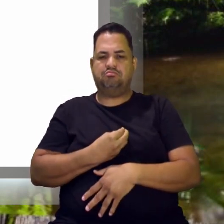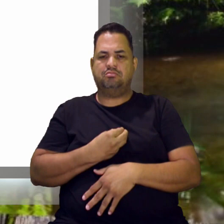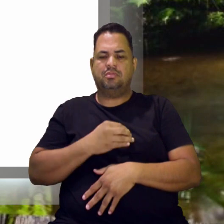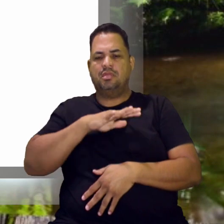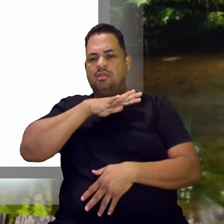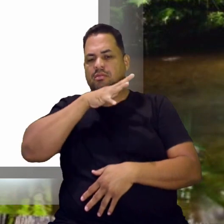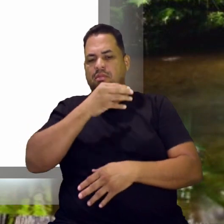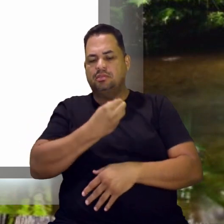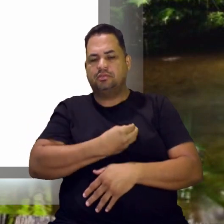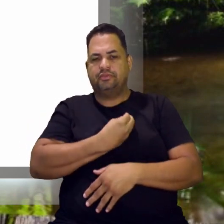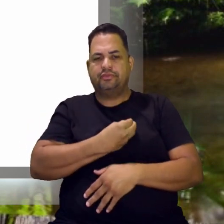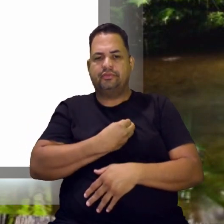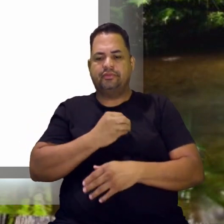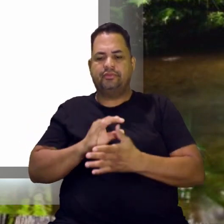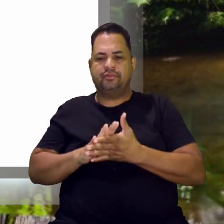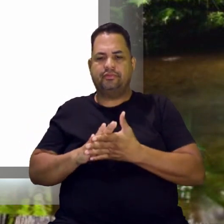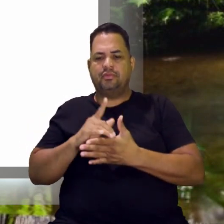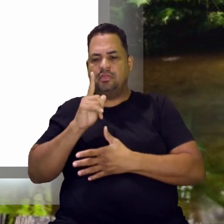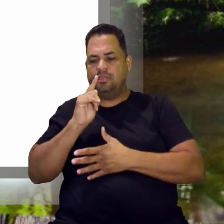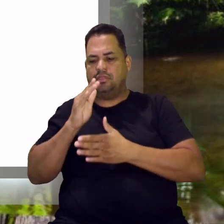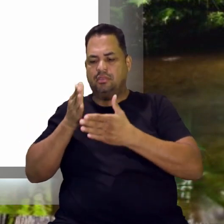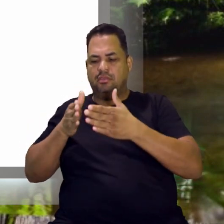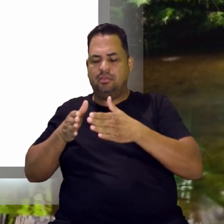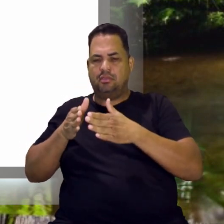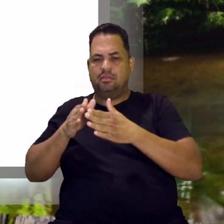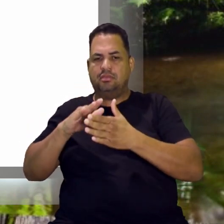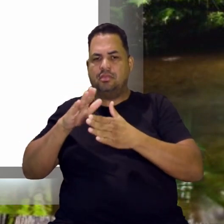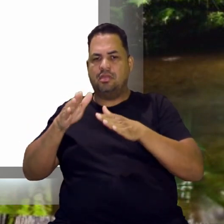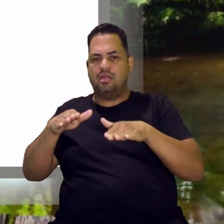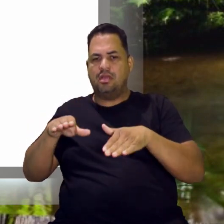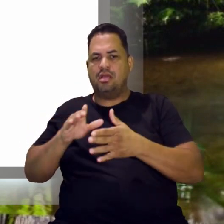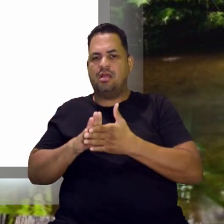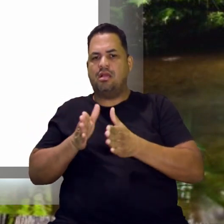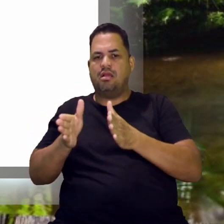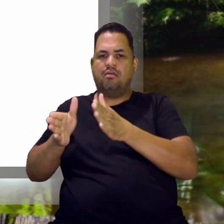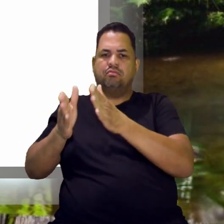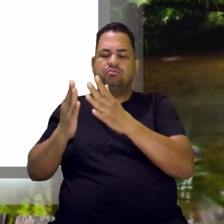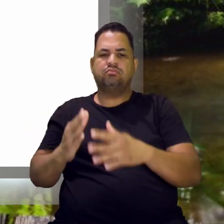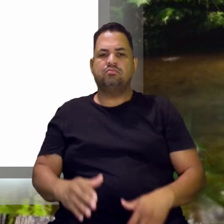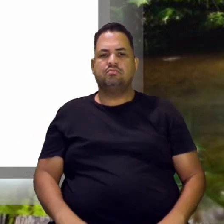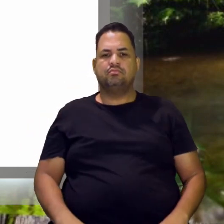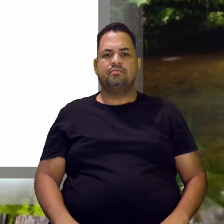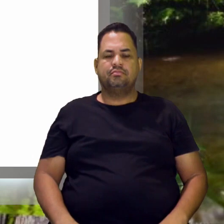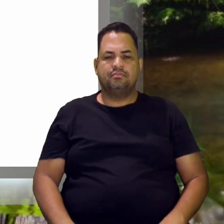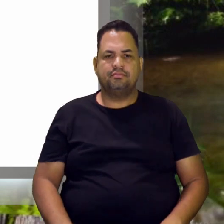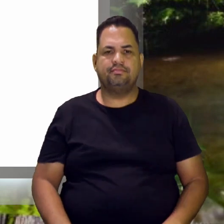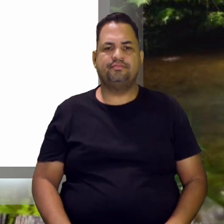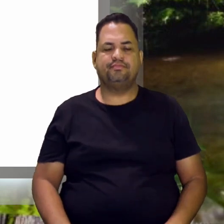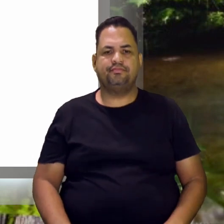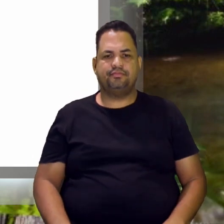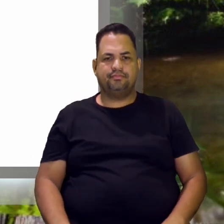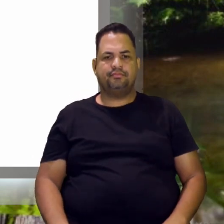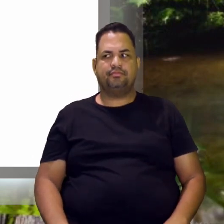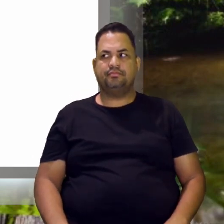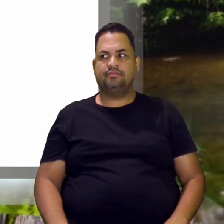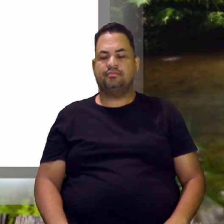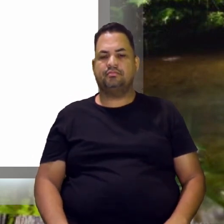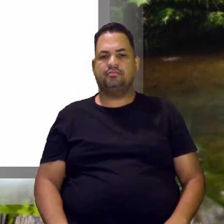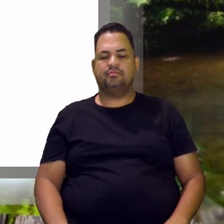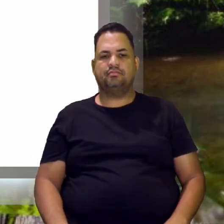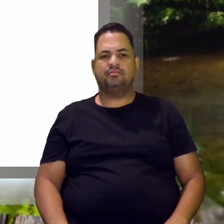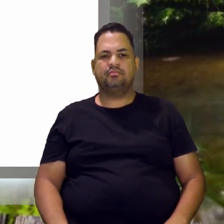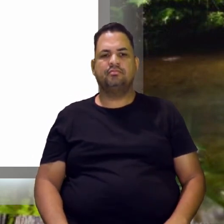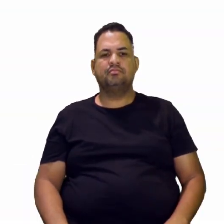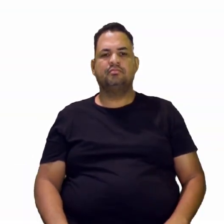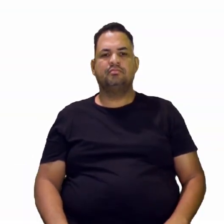Então, de uma forma geral, você pode entender como que é a dinâmica de ocupação do espaço terrestre pelos seres vivos. Tá bom?